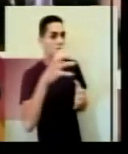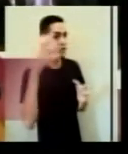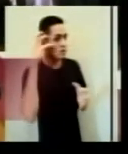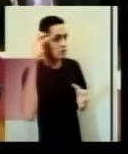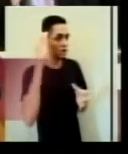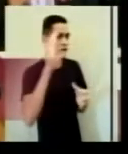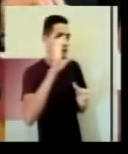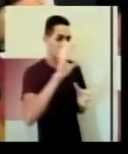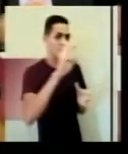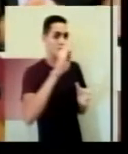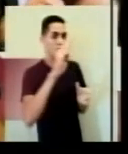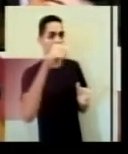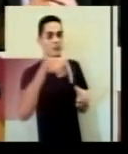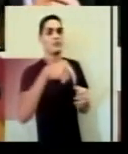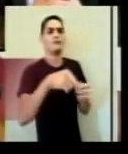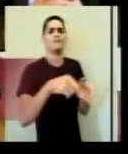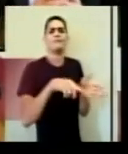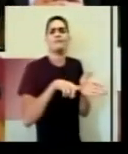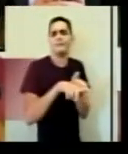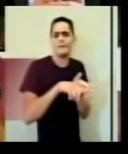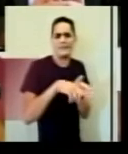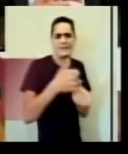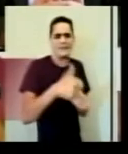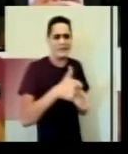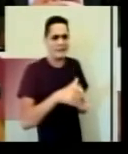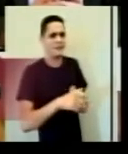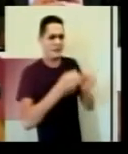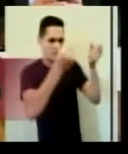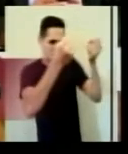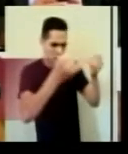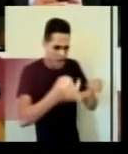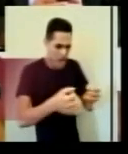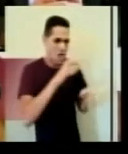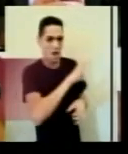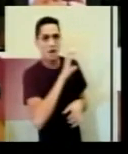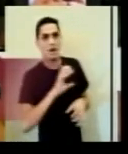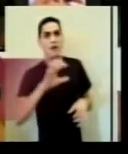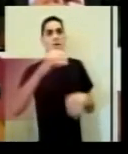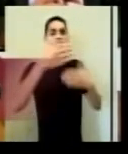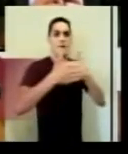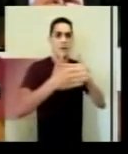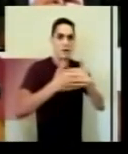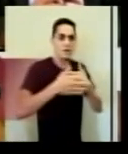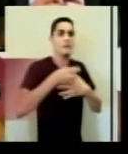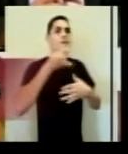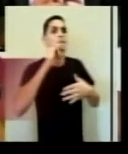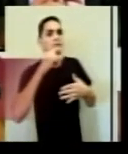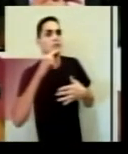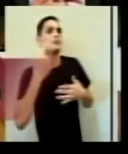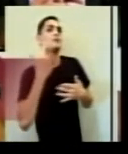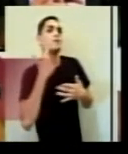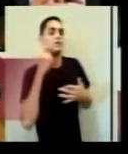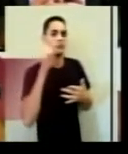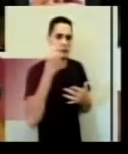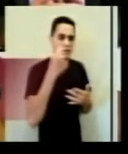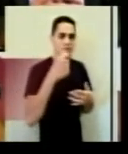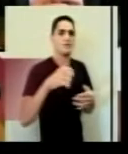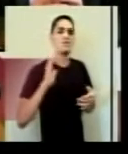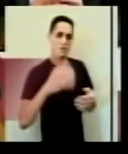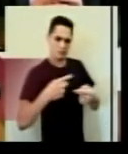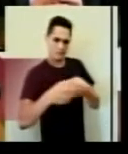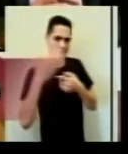Nós temos uma pergunta do Rodrigo Carraro, da rádio CBN. Ele faz uma análise prévia aqui antes da pergunta. Ele explica